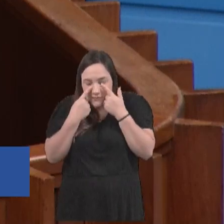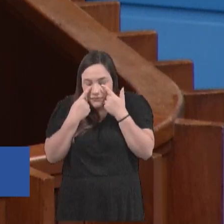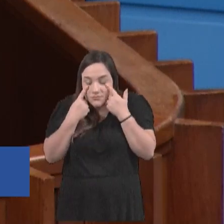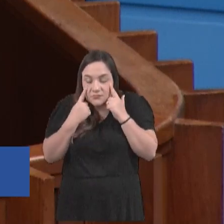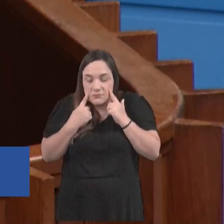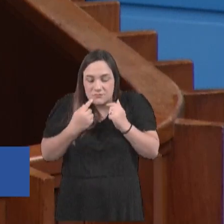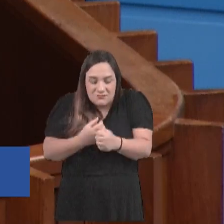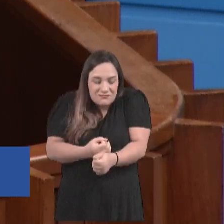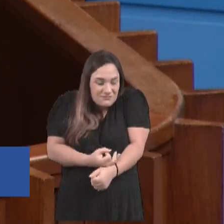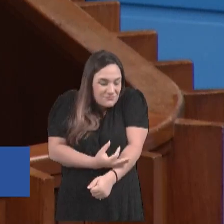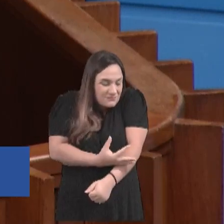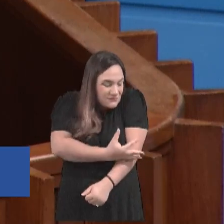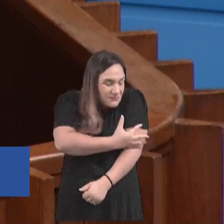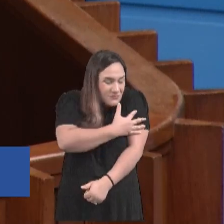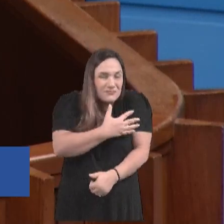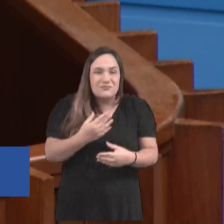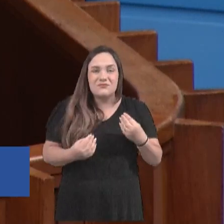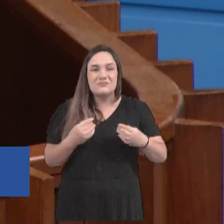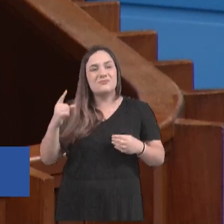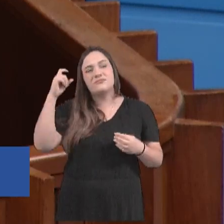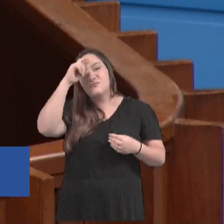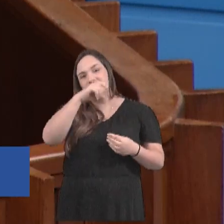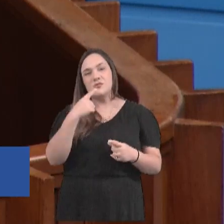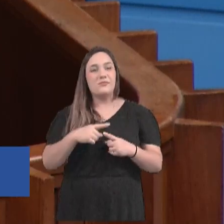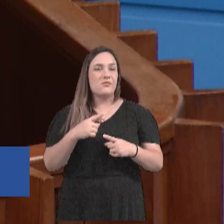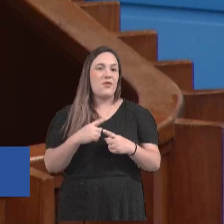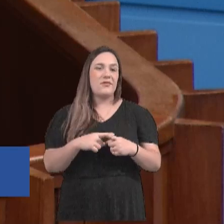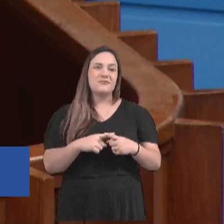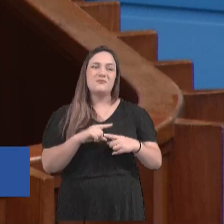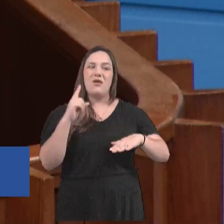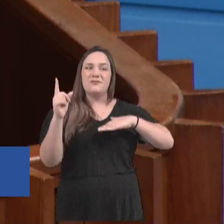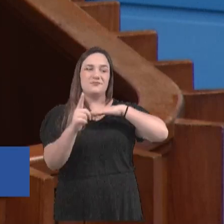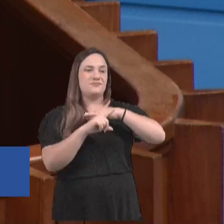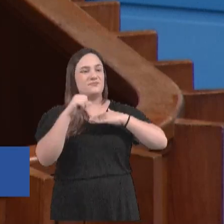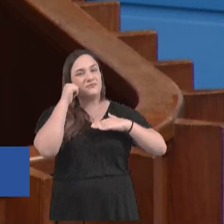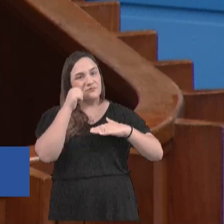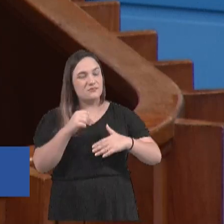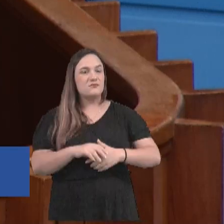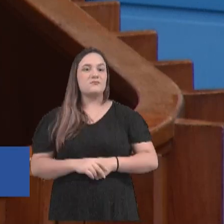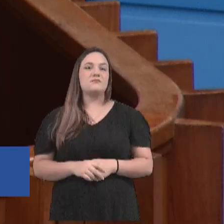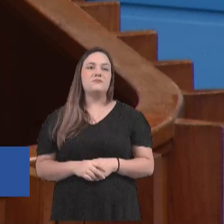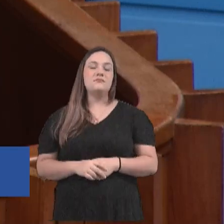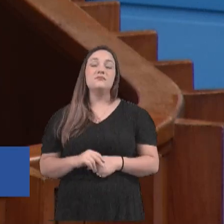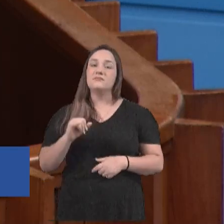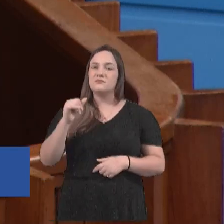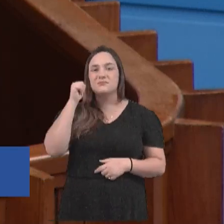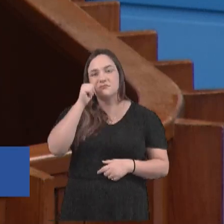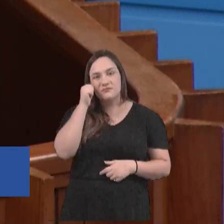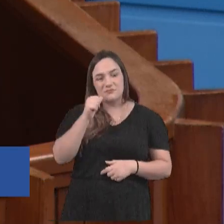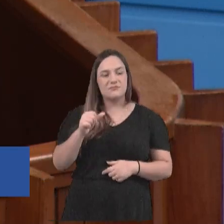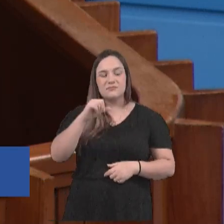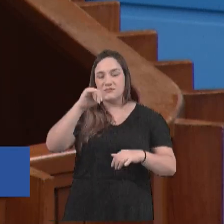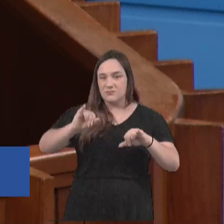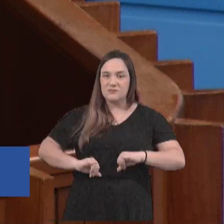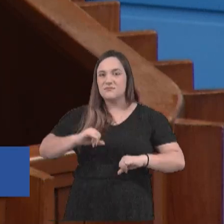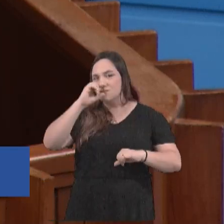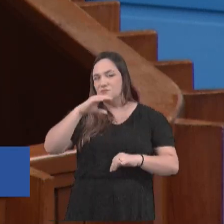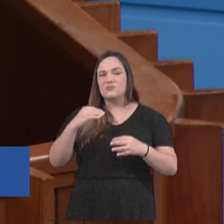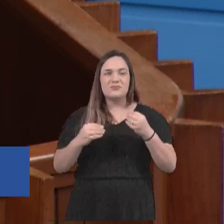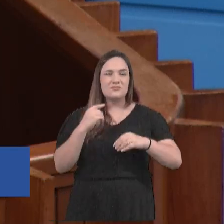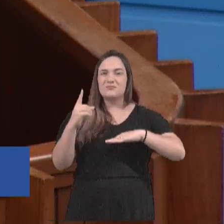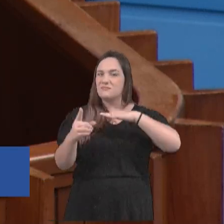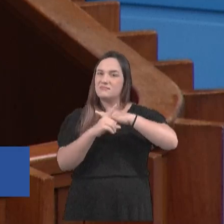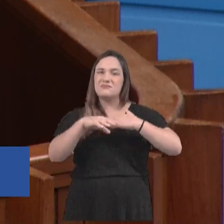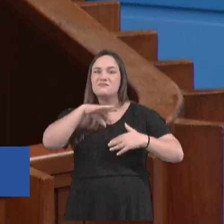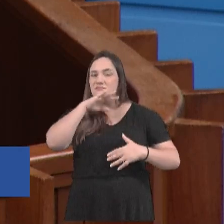se sentem diante do atendimento às mulheres quando uma mulher está numa situação de violência. Todas